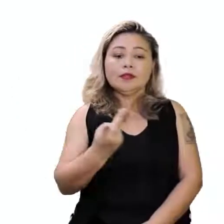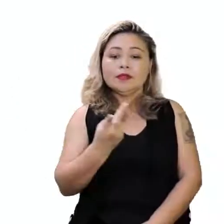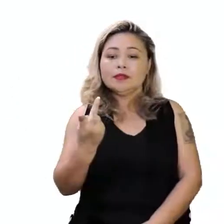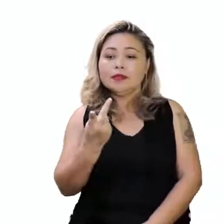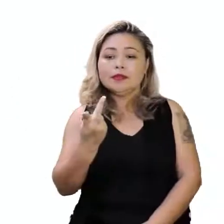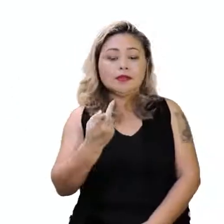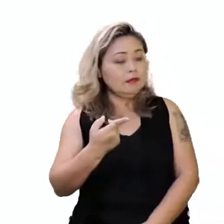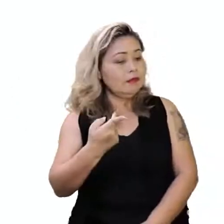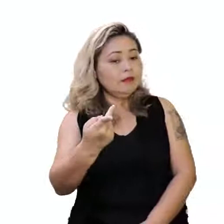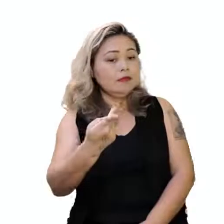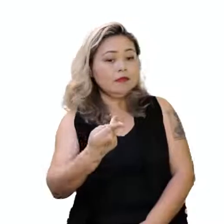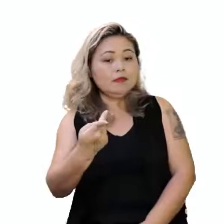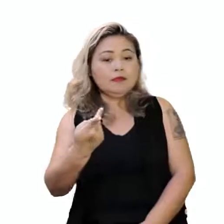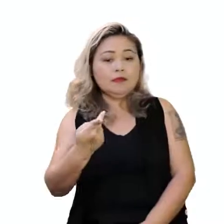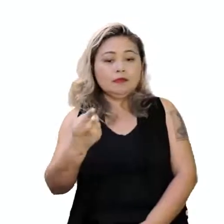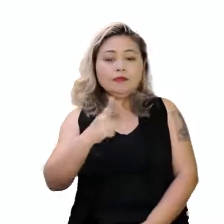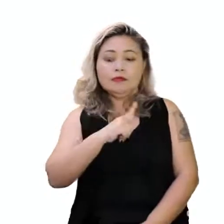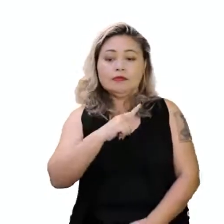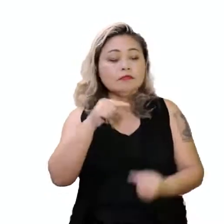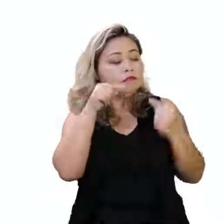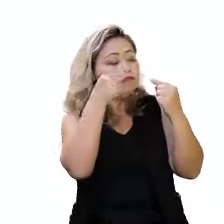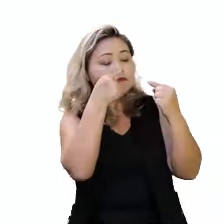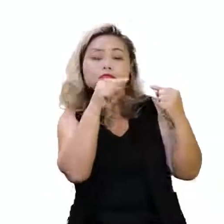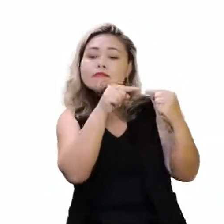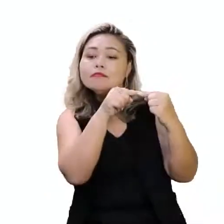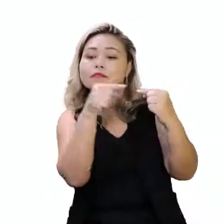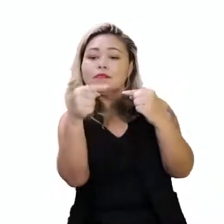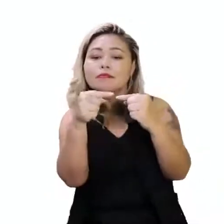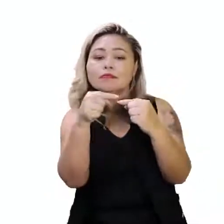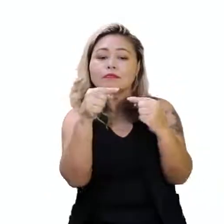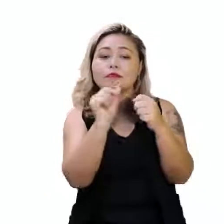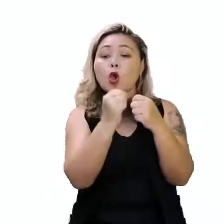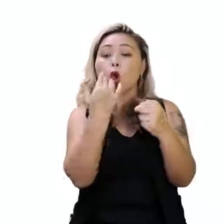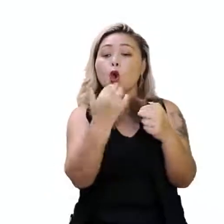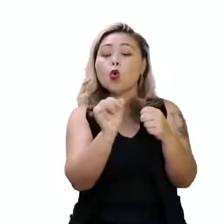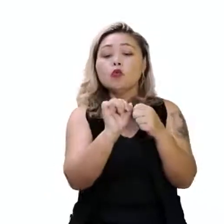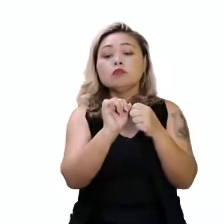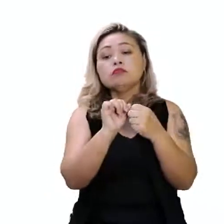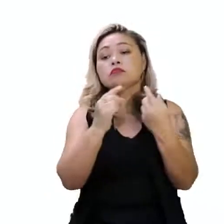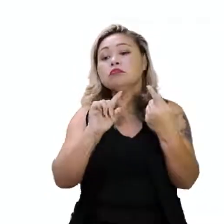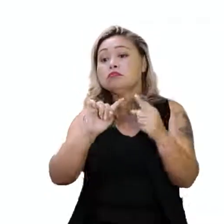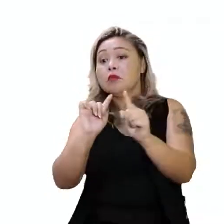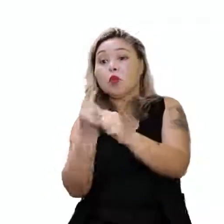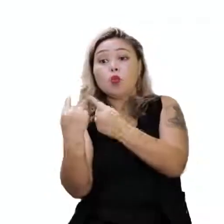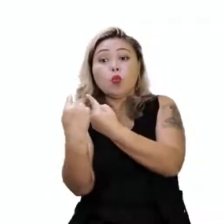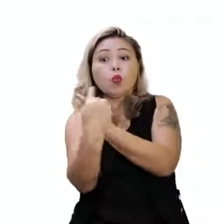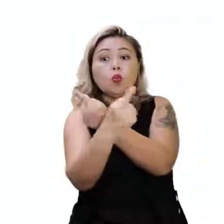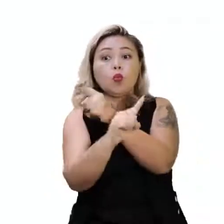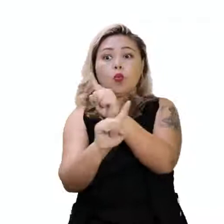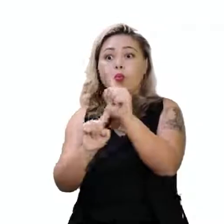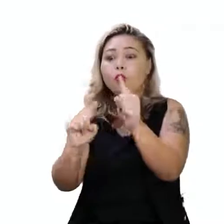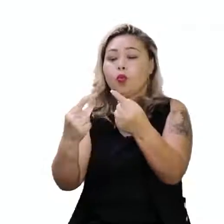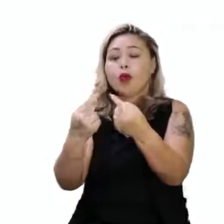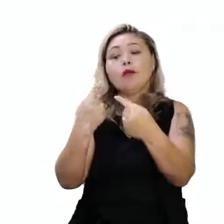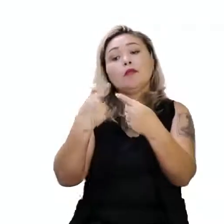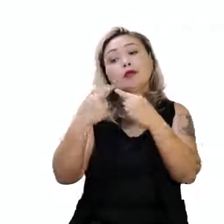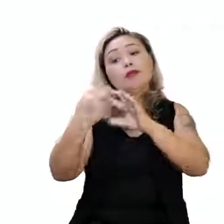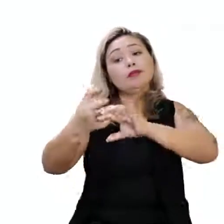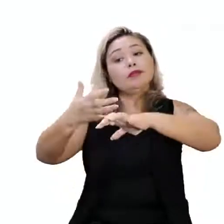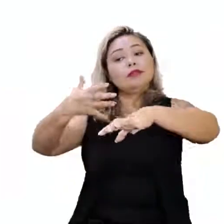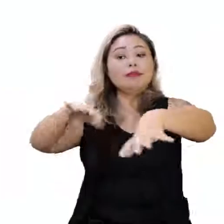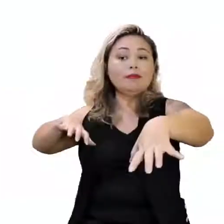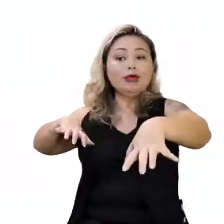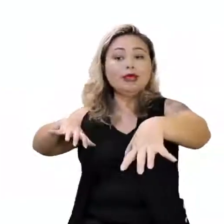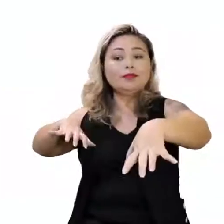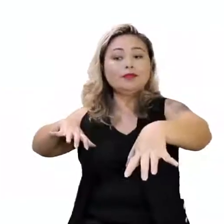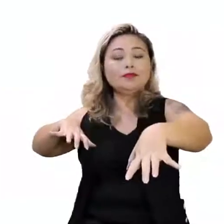escolher os parceiros que eles têm compatibilidade. Não vai ter os intercruzamentos mais, porque eles estão separados,